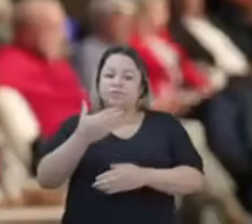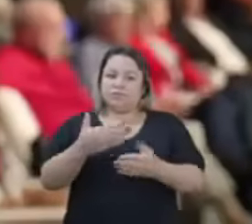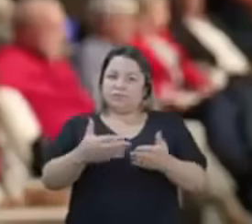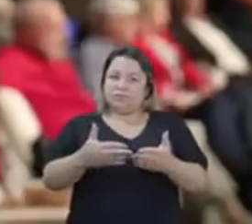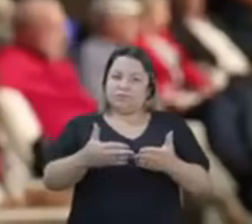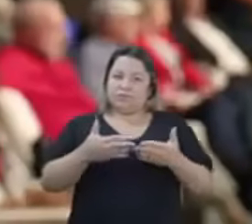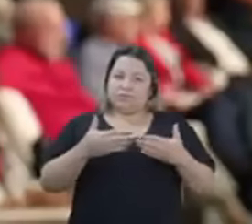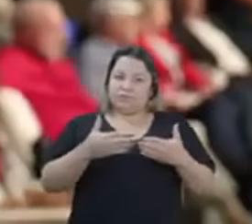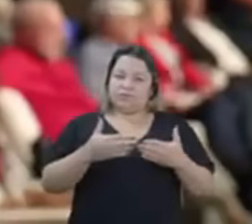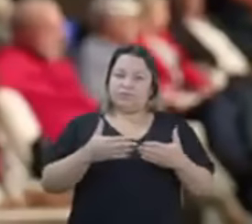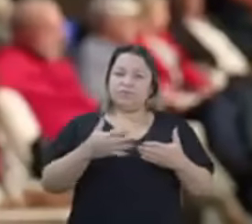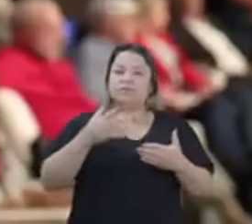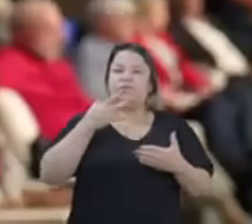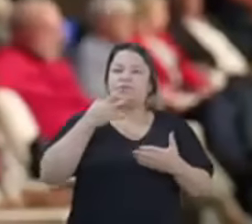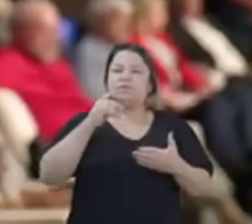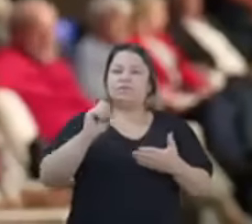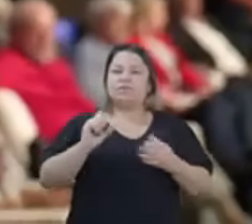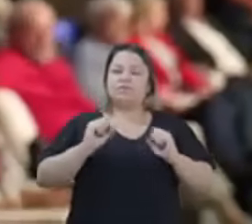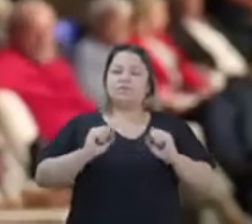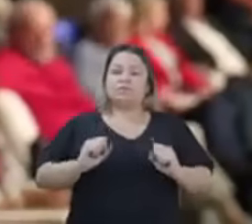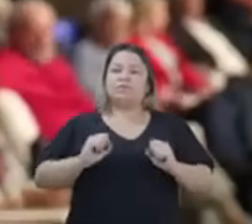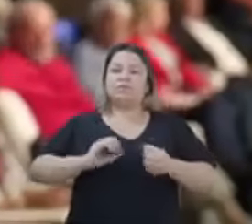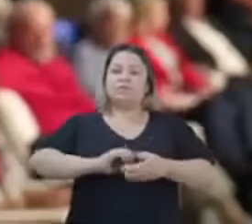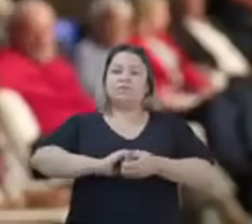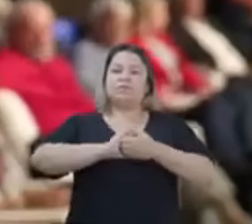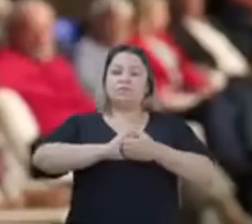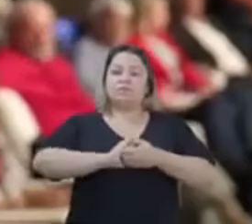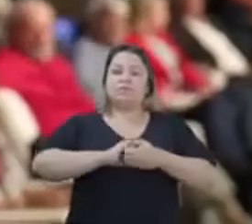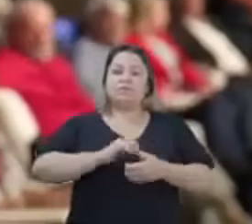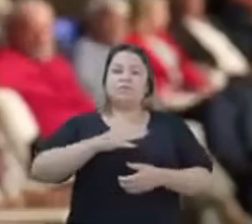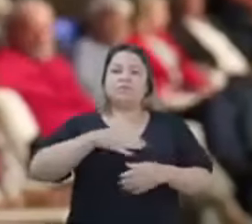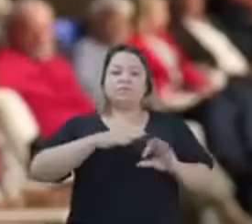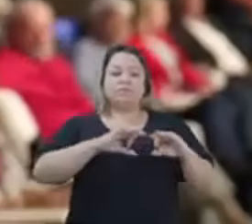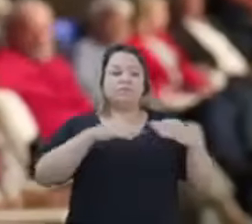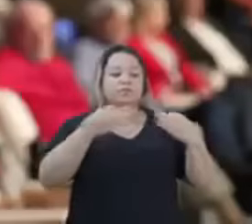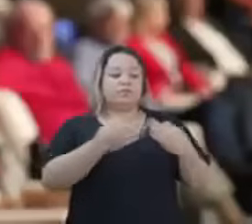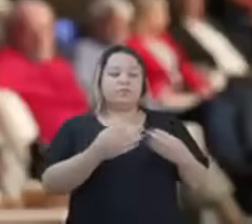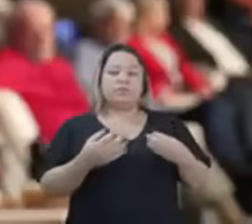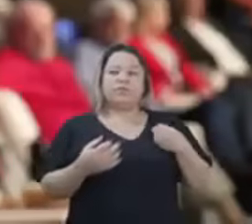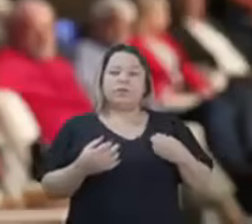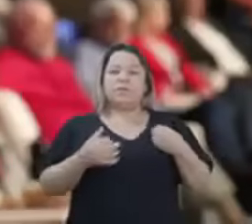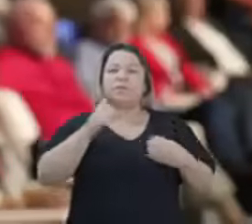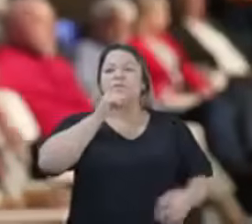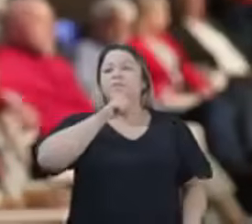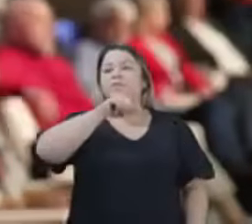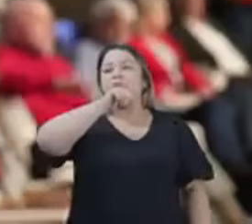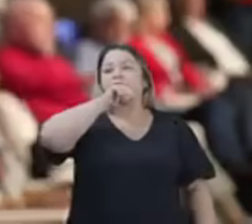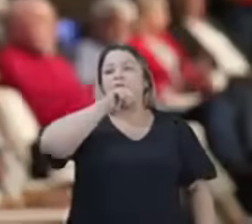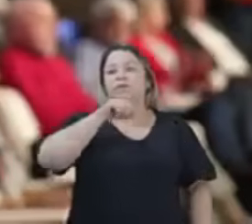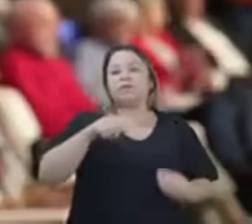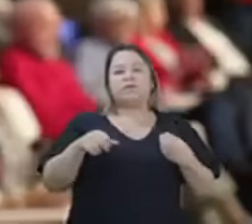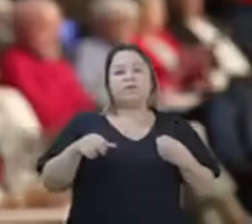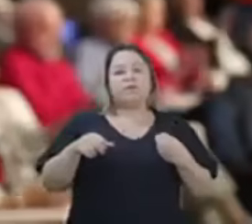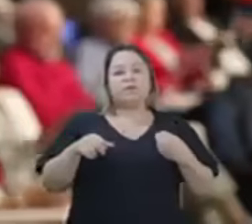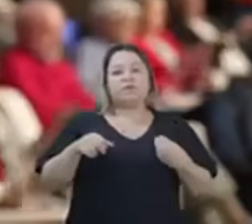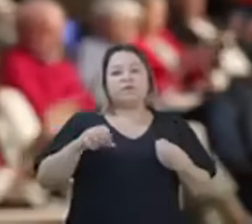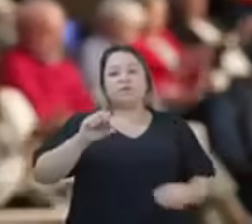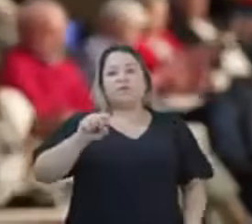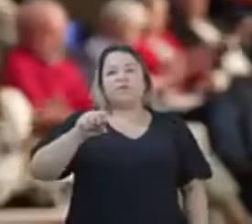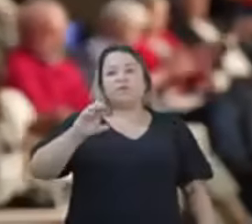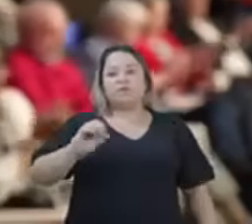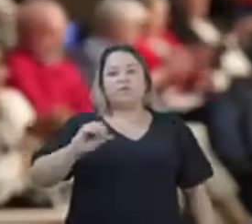vocês para que eu possa saudar a minha família, que também está aqui, saudar a minha mãe, que está aqui com 80 anos,